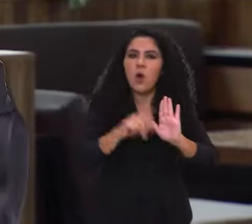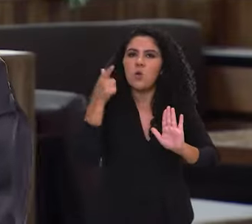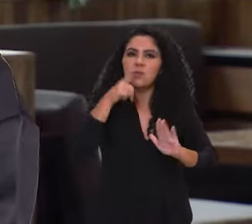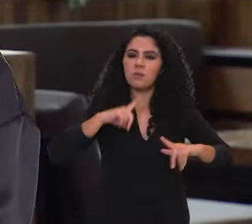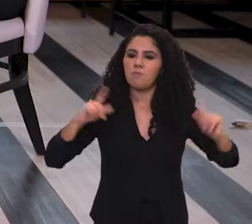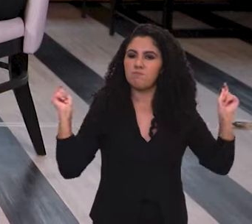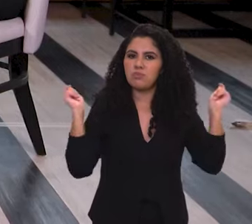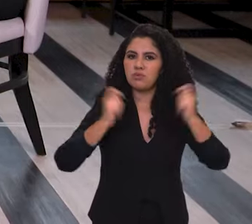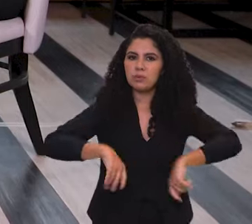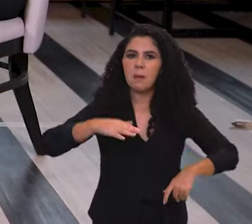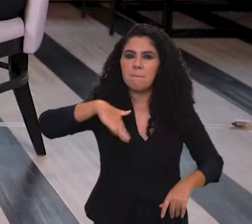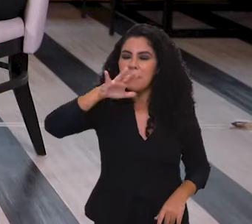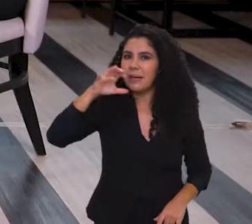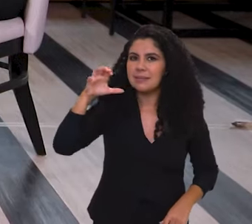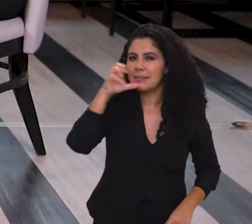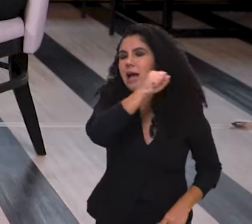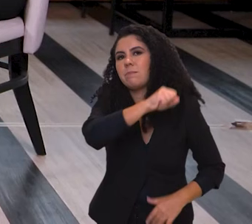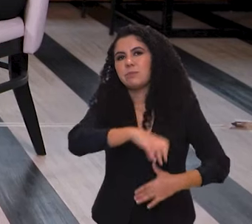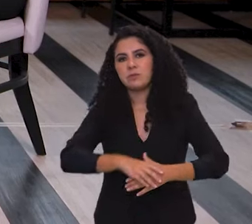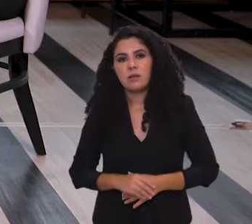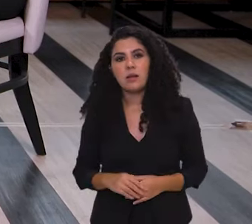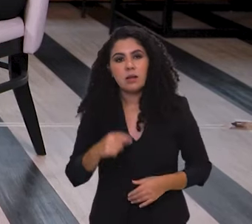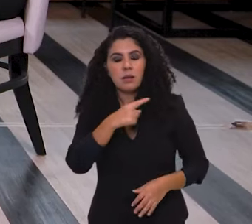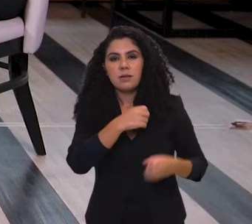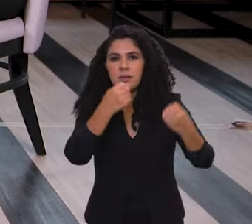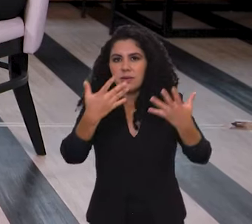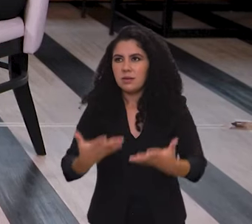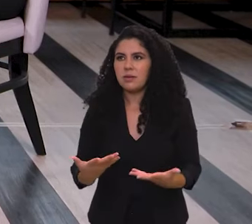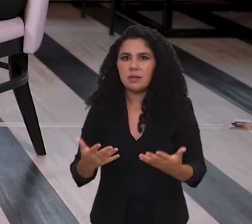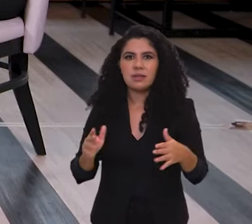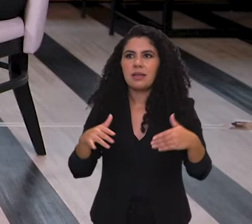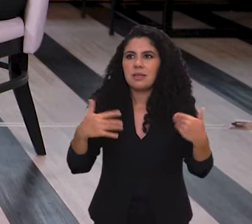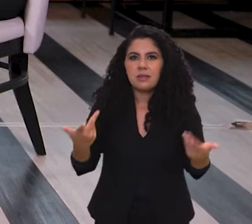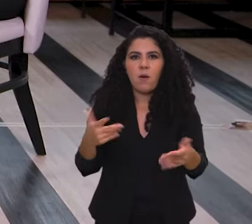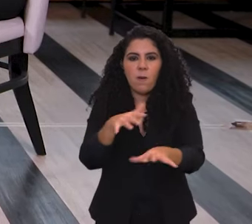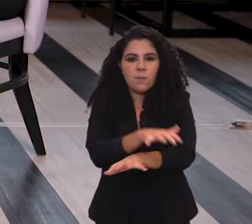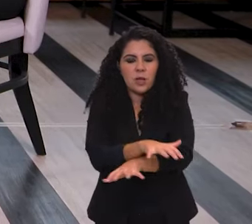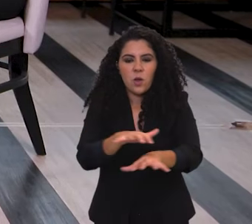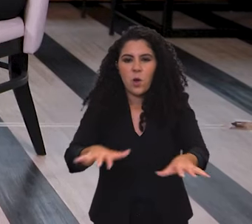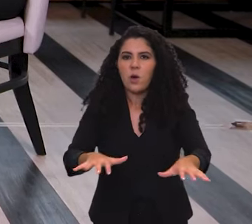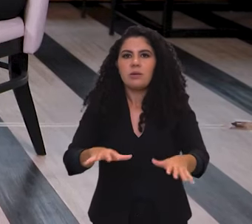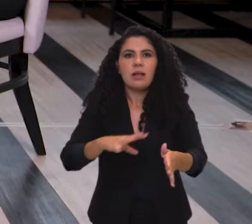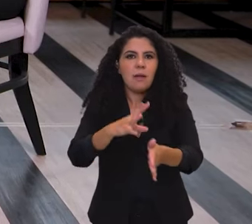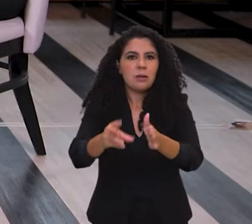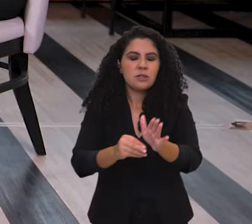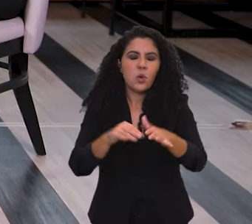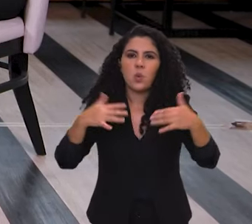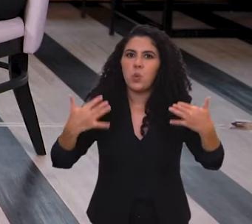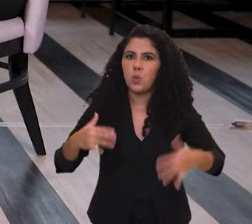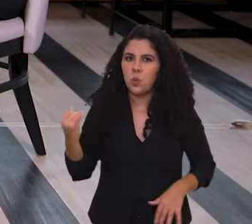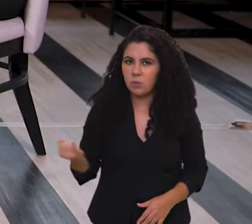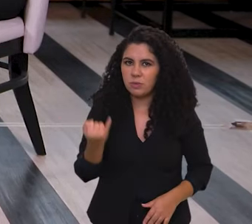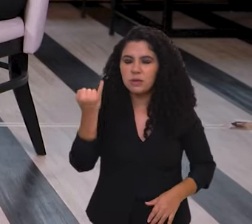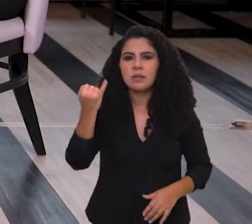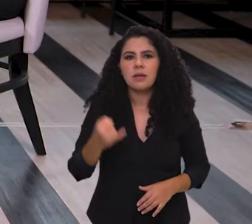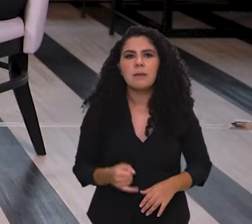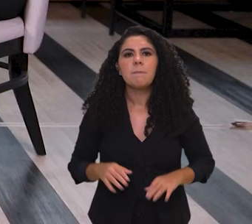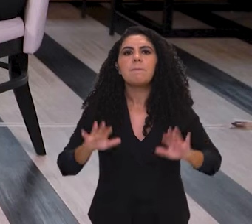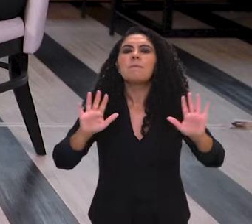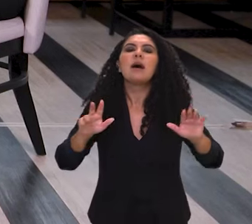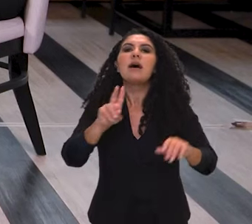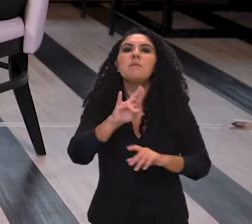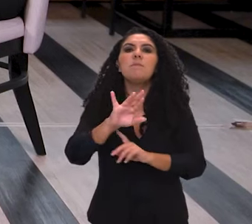potencial transformador mais rápido. Agora, a bioeconomia na Amazônia, não há nem se falar da importância dela, né? Como você mencionou. E